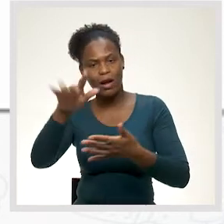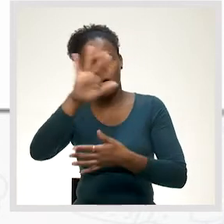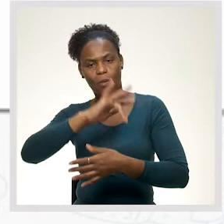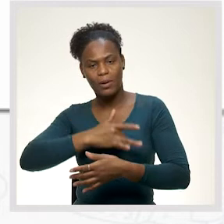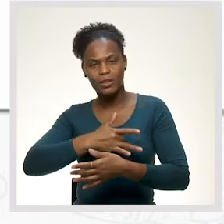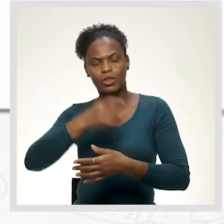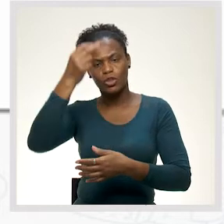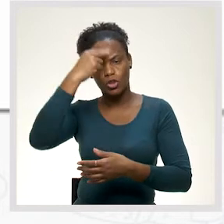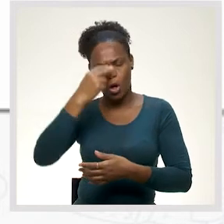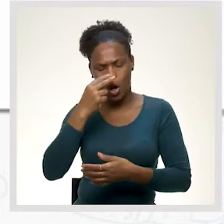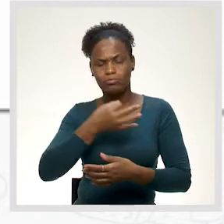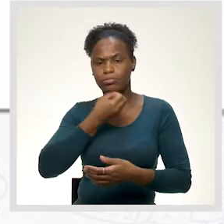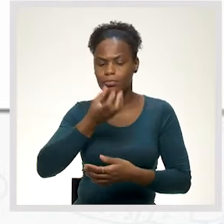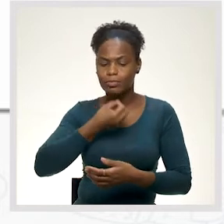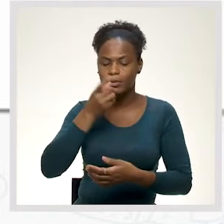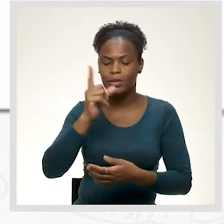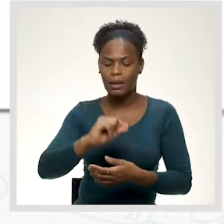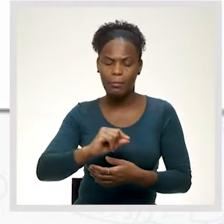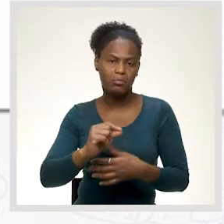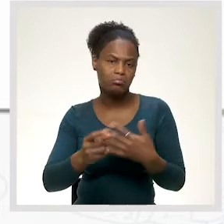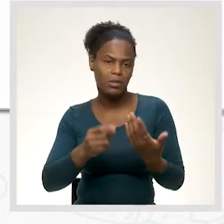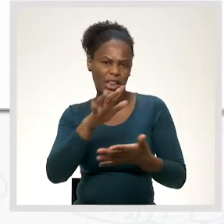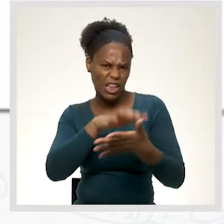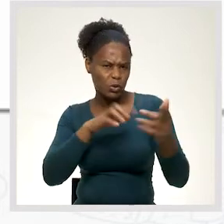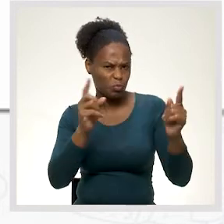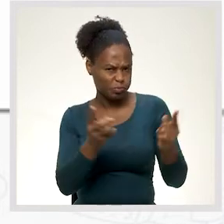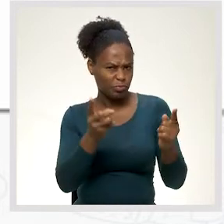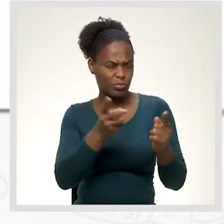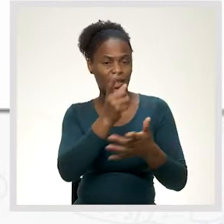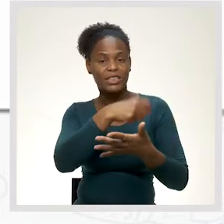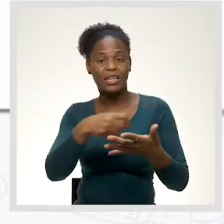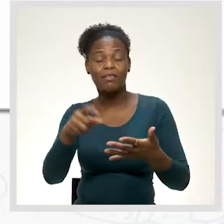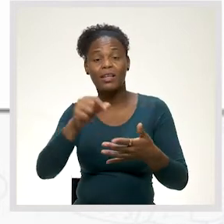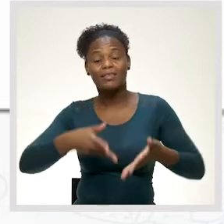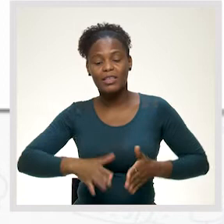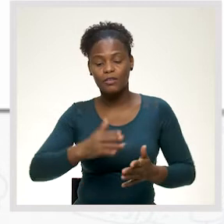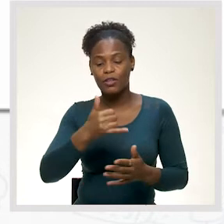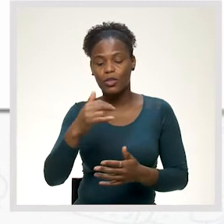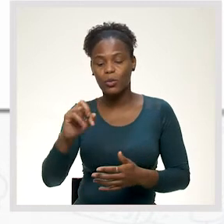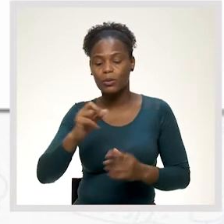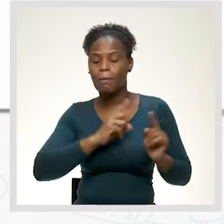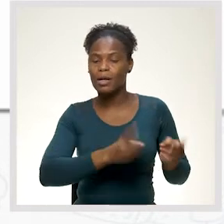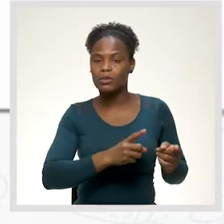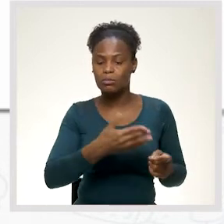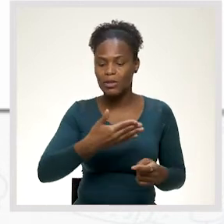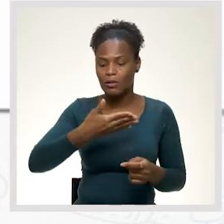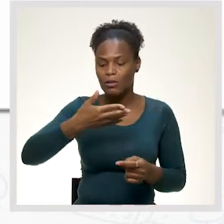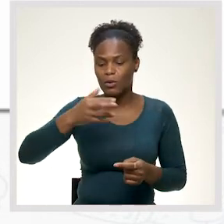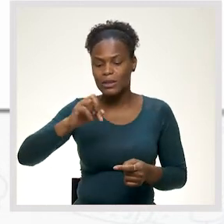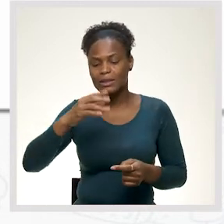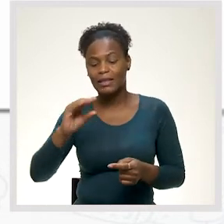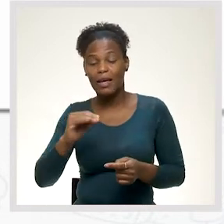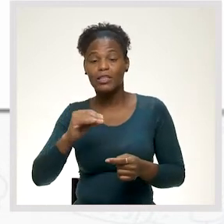historiador e ensaísta. Nasceu a 28 de março de 1810, em Lisboa, e morreu a